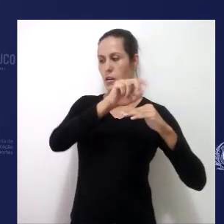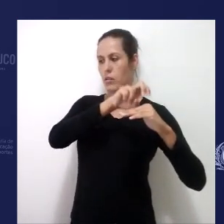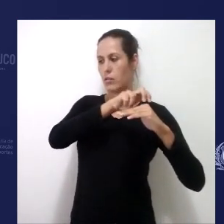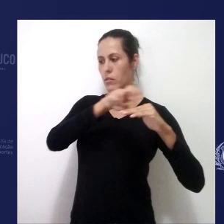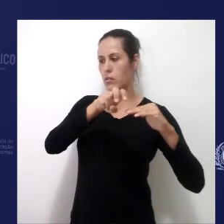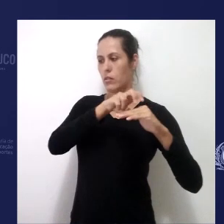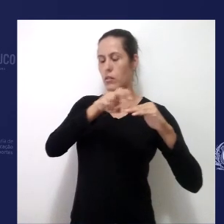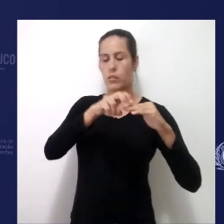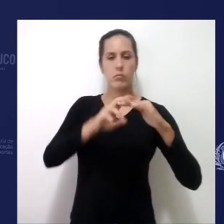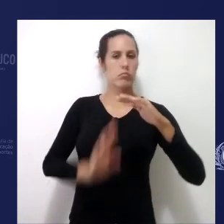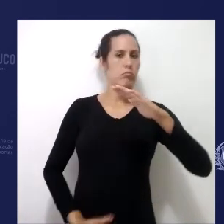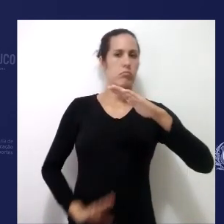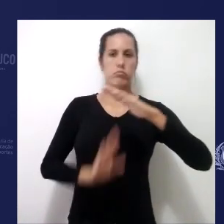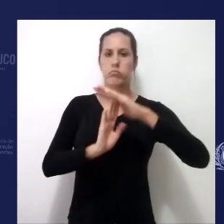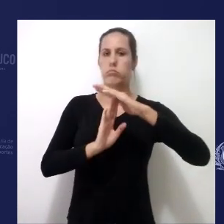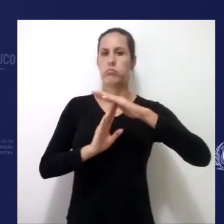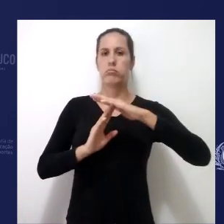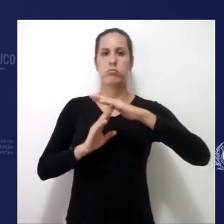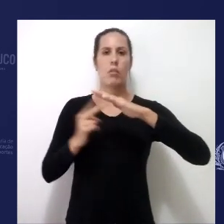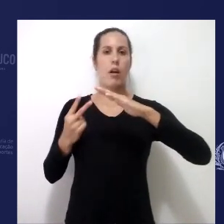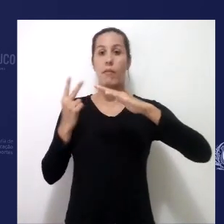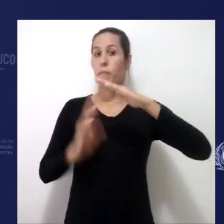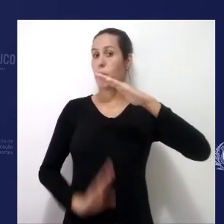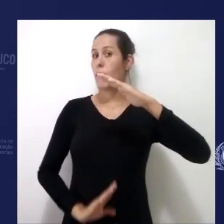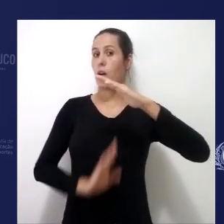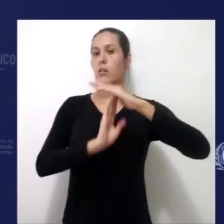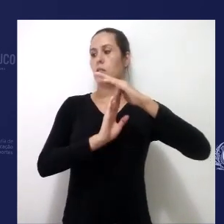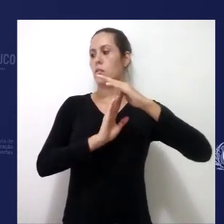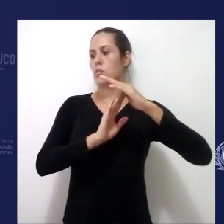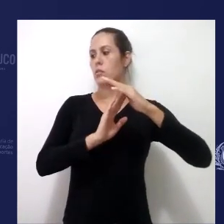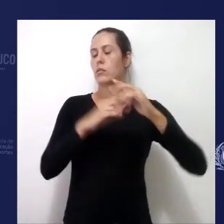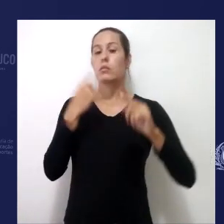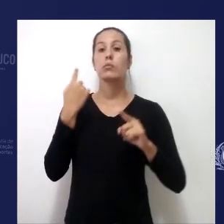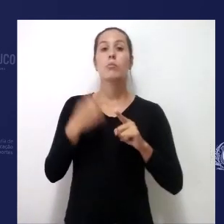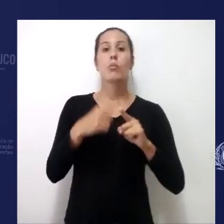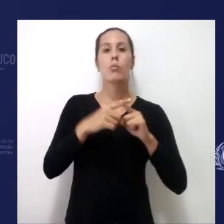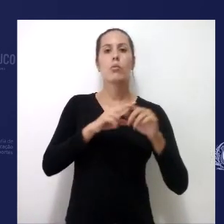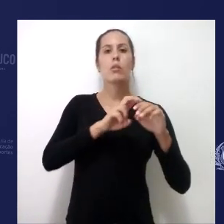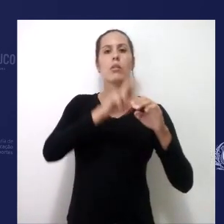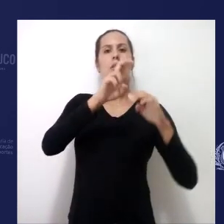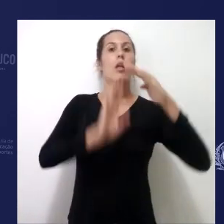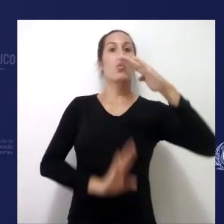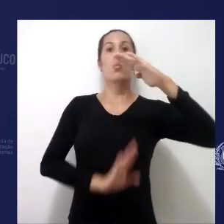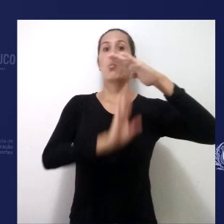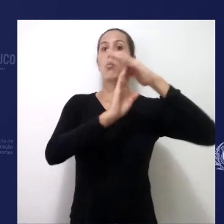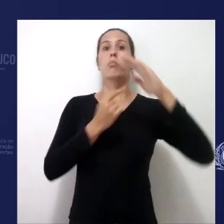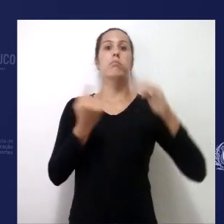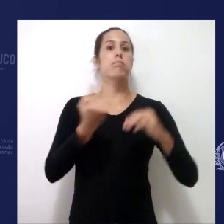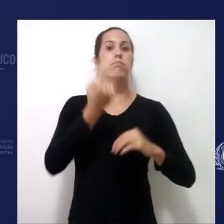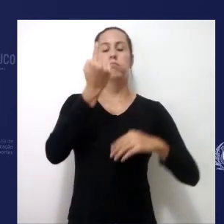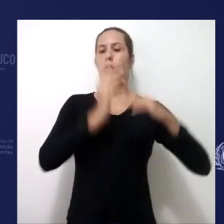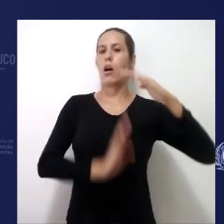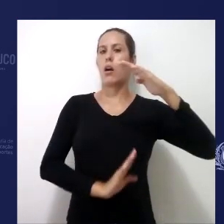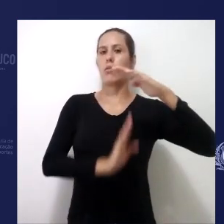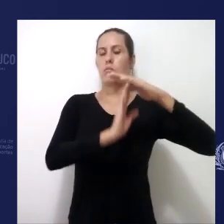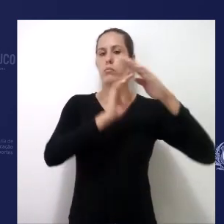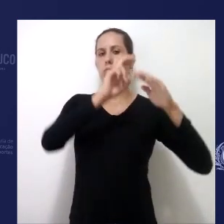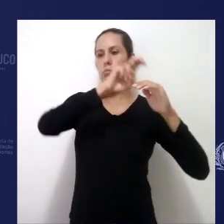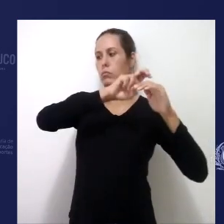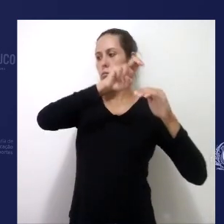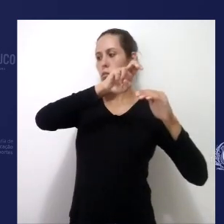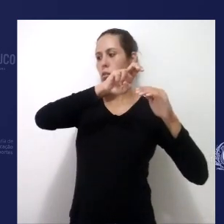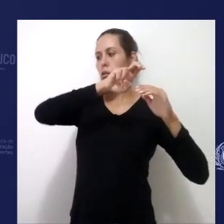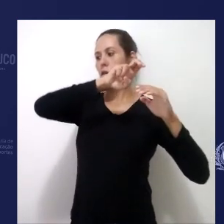A, a energia potencial está no seu valor máximo, já que o carrinho está no ponto mais alto possível.